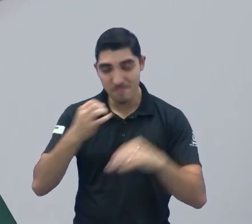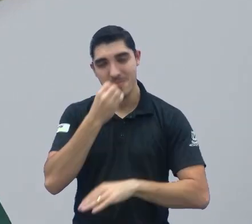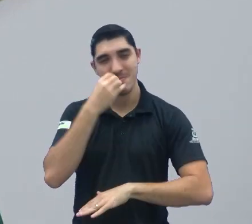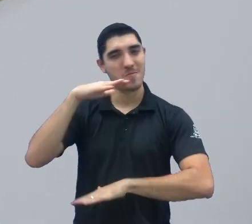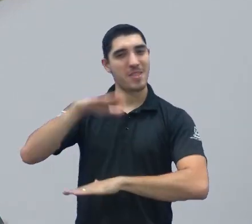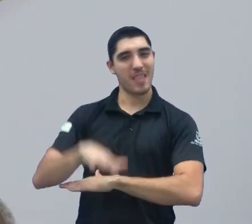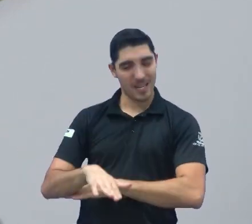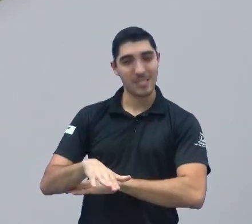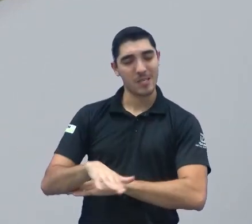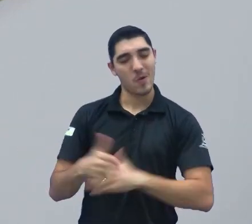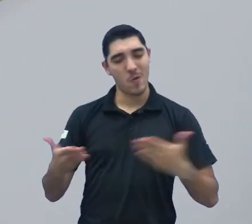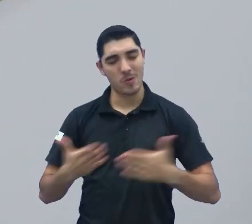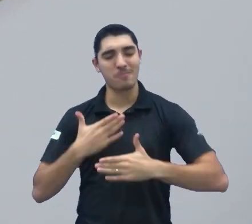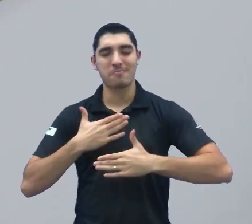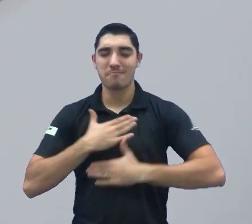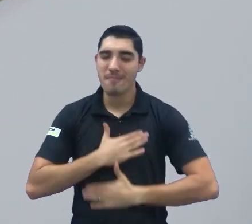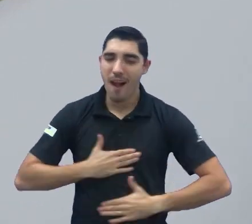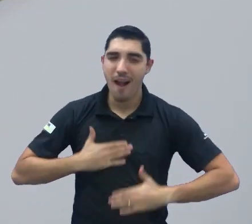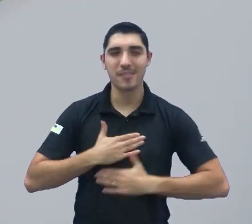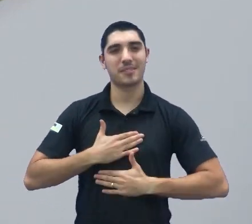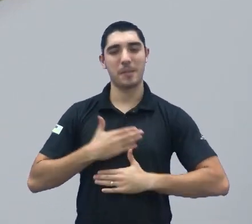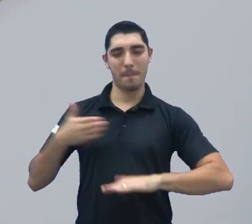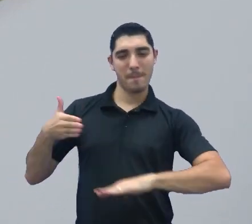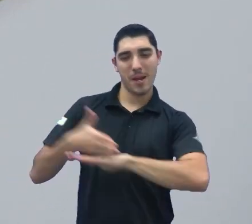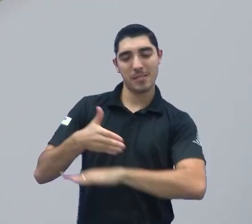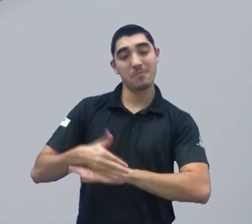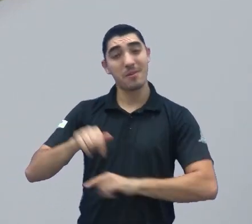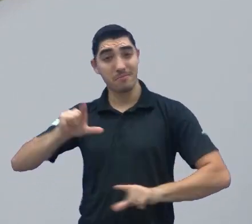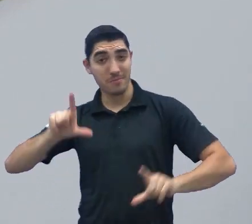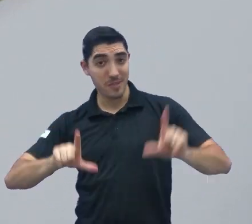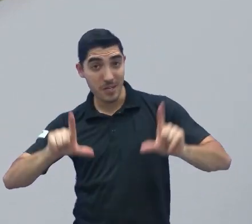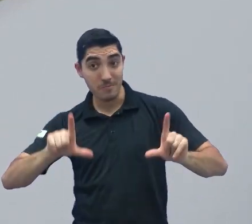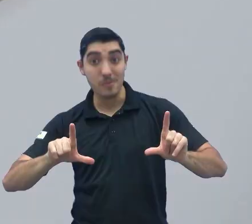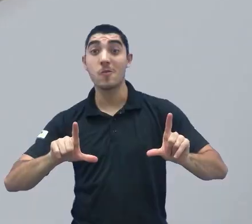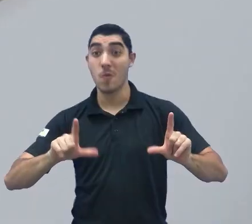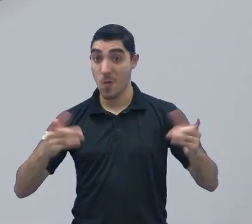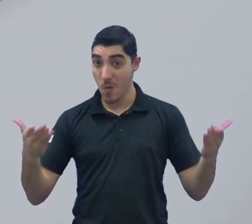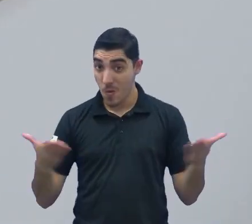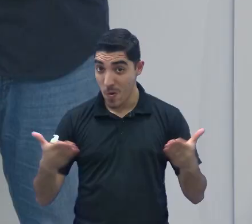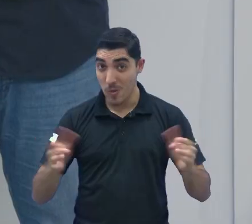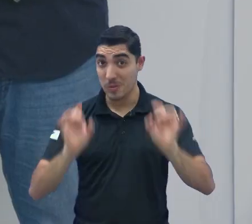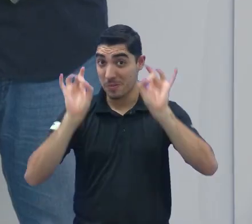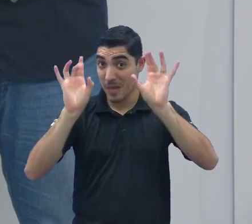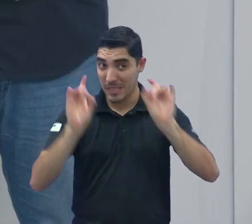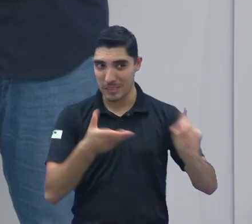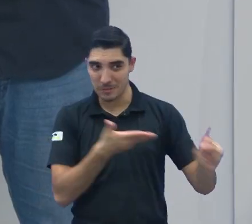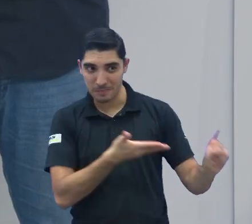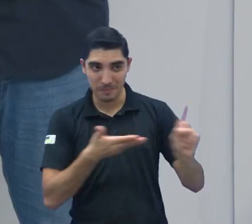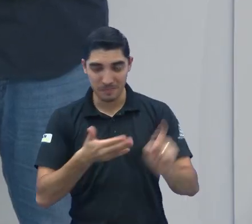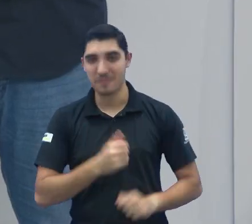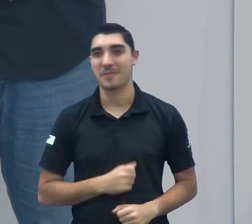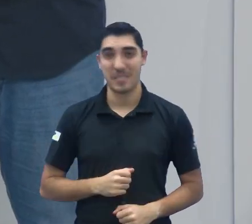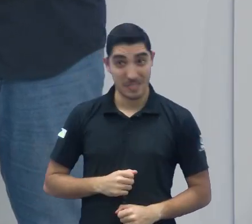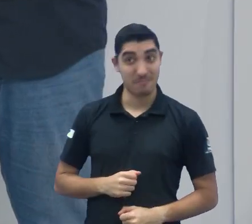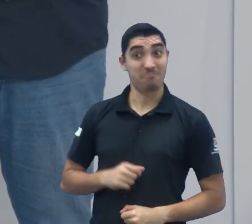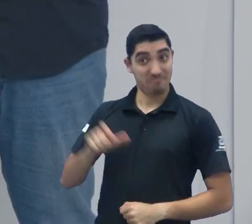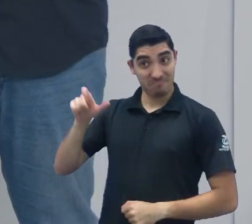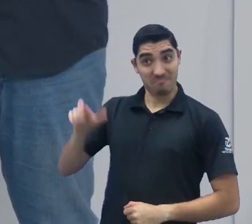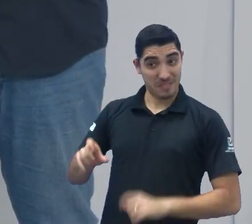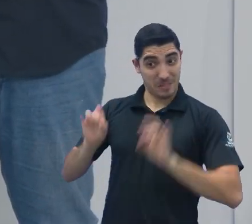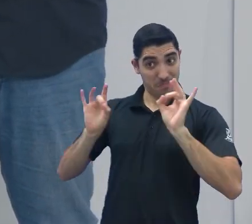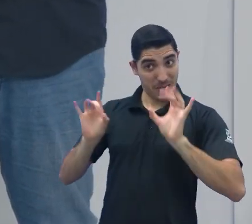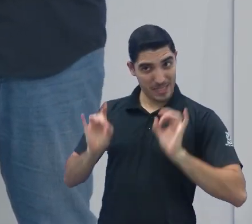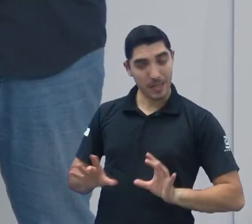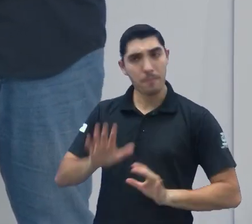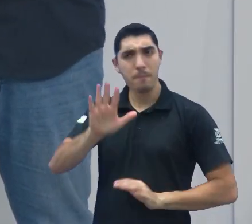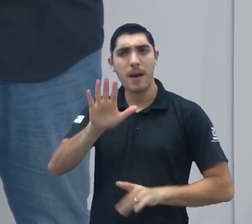um prazer enorme estar aqui e hoje a gente tem convidado especial, hein, Vieira? Mais do que especial, não tenho dúvida. Antes